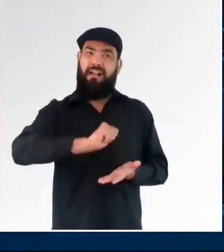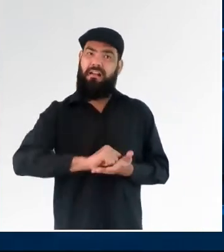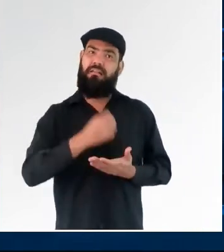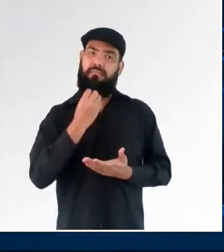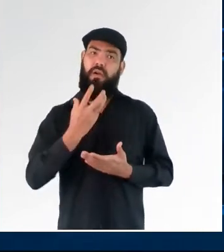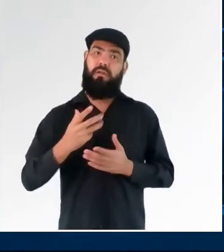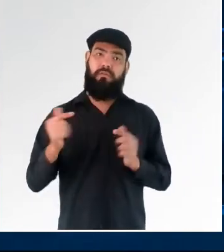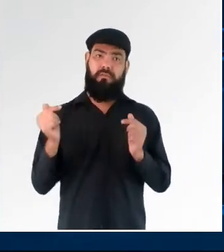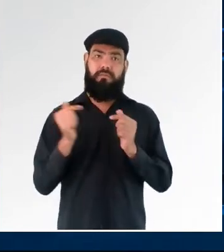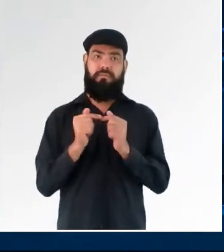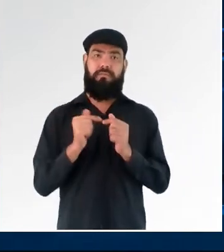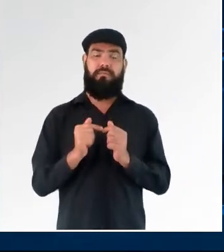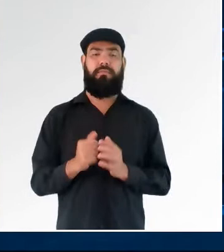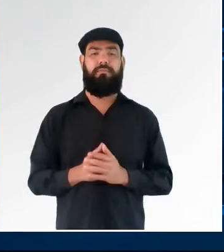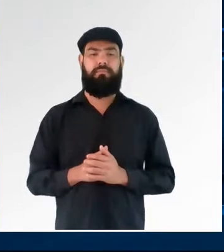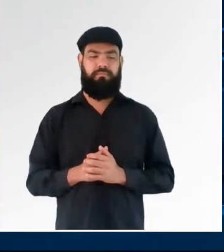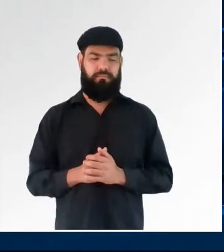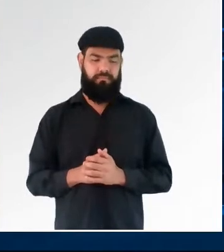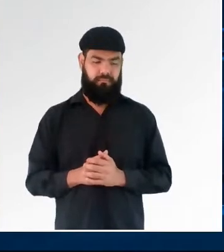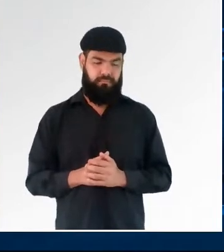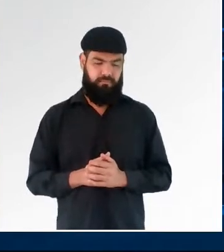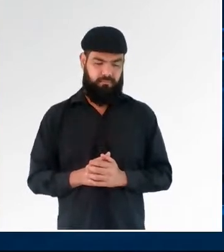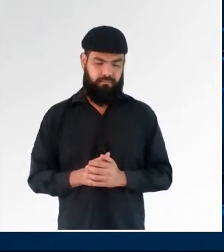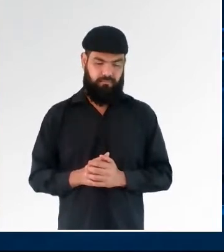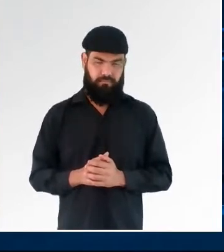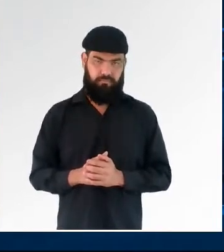um caráter de que foi feito realmente,